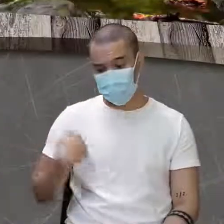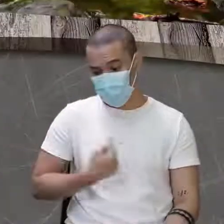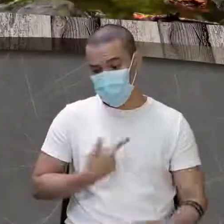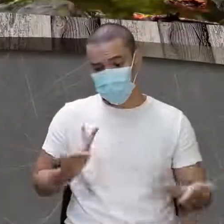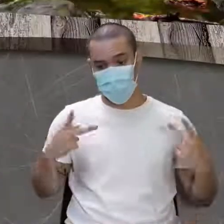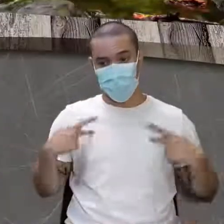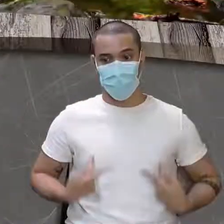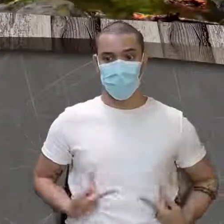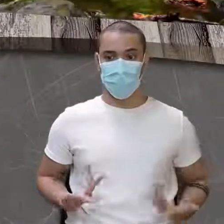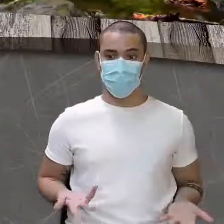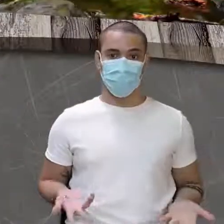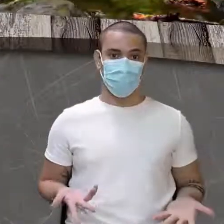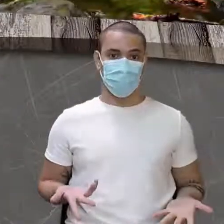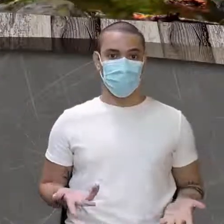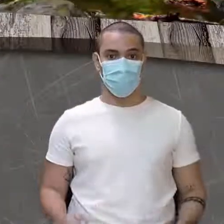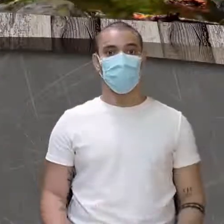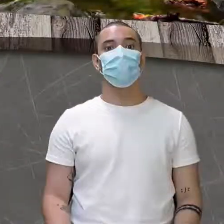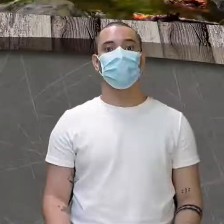gente.